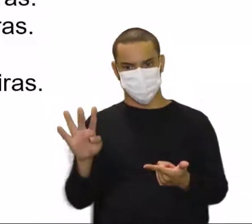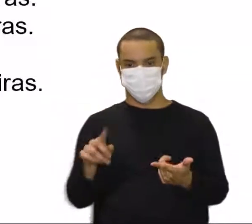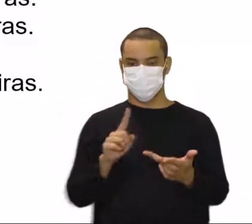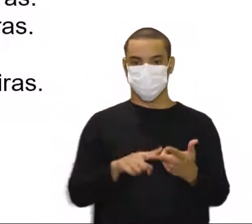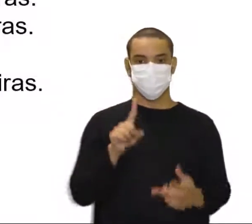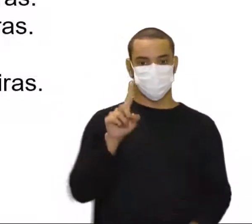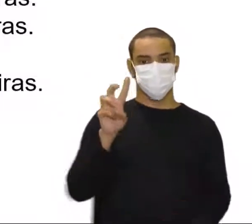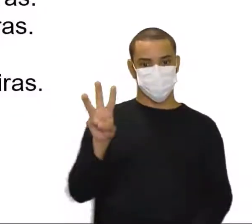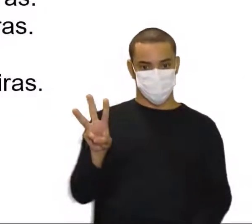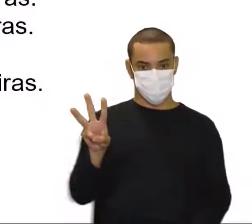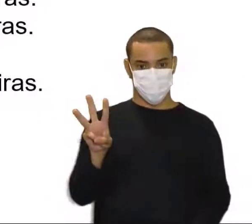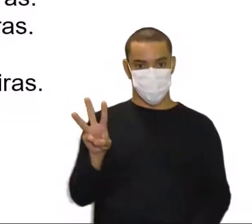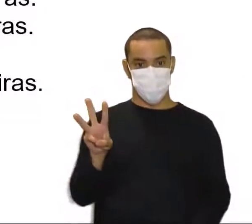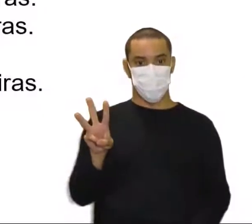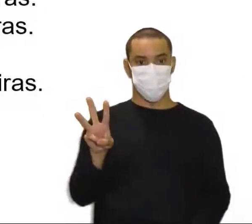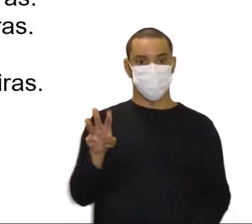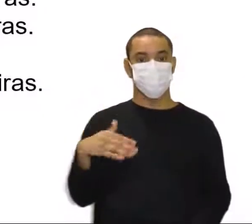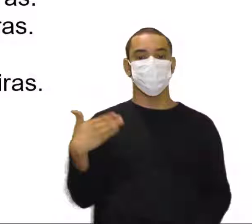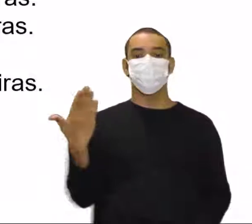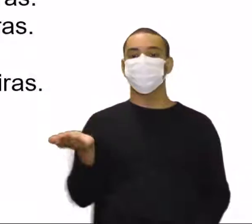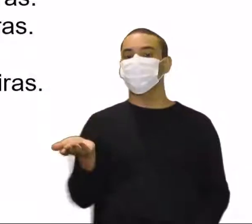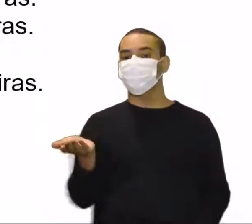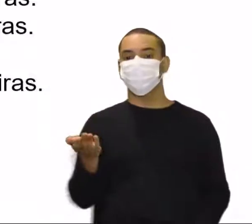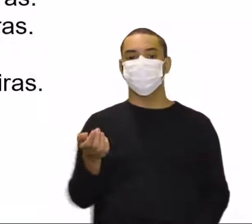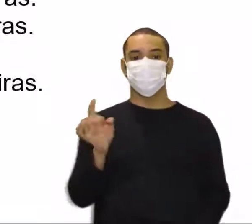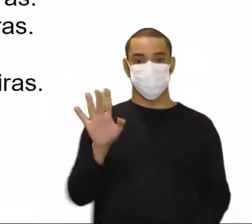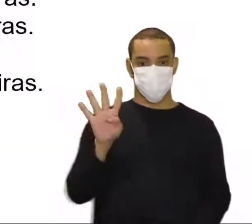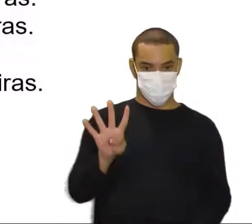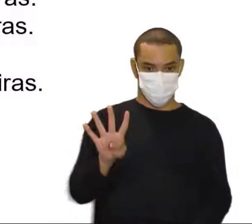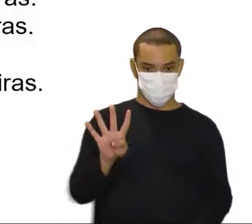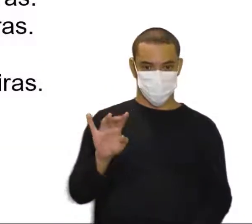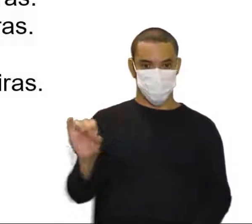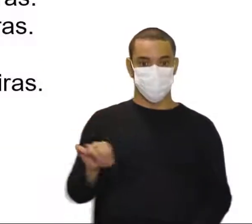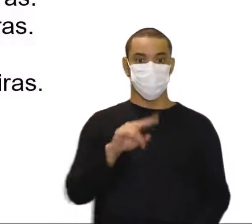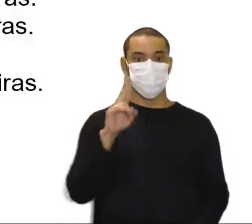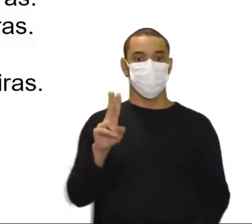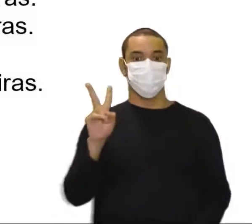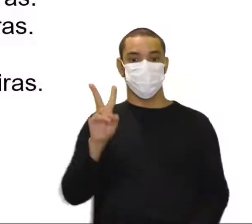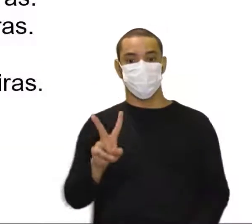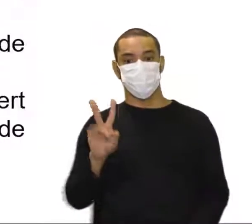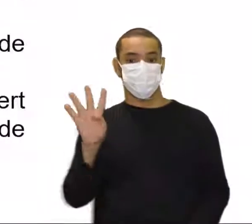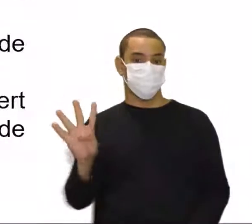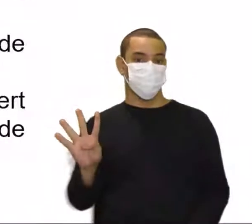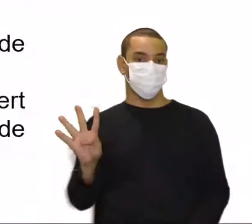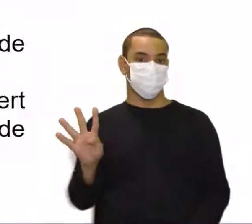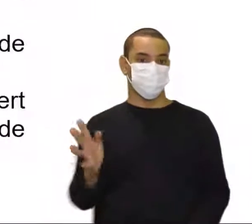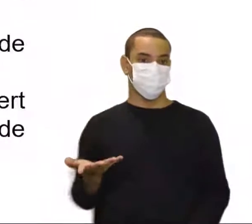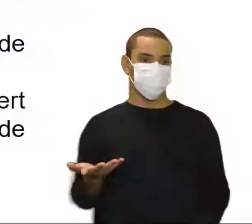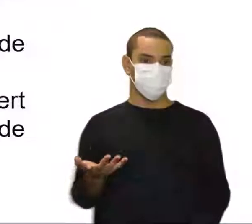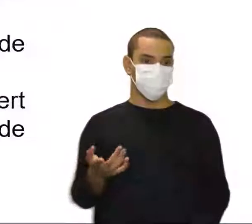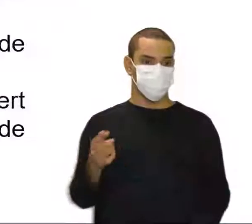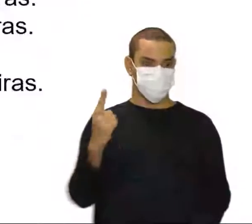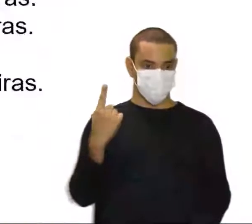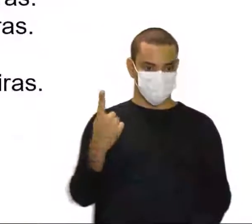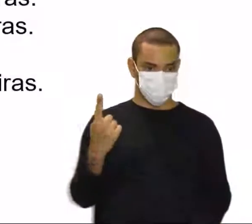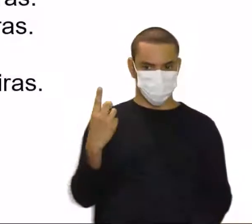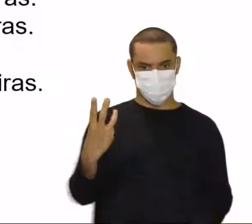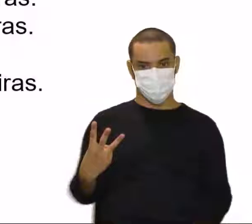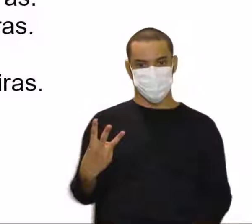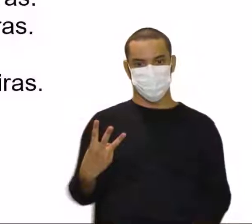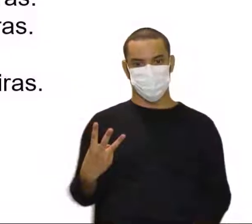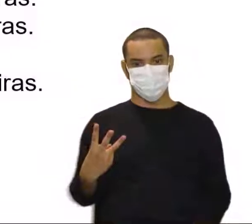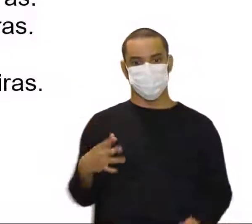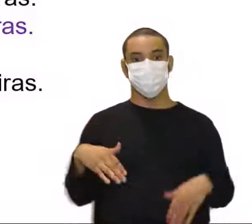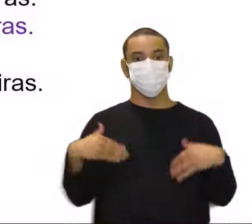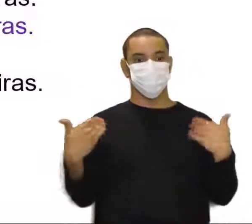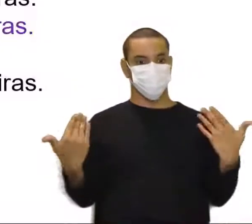ou somente a 1 e a 3, né? São verdadeiras, ou somente a 4 e aqui nós vimos, olha só, que nós circulamos 1 e 3,